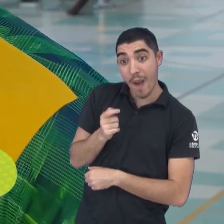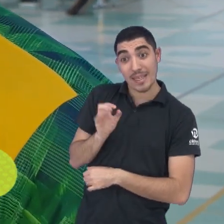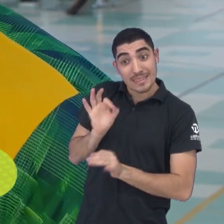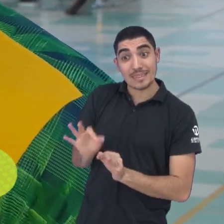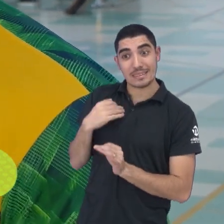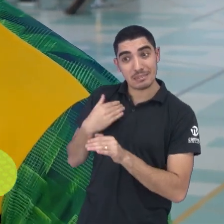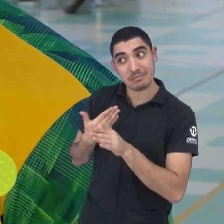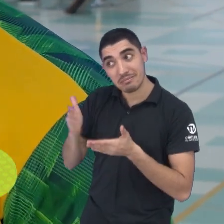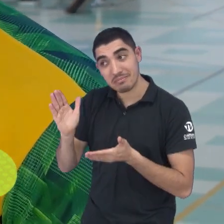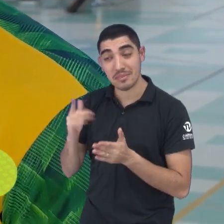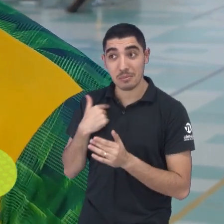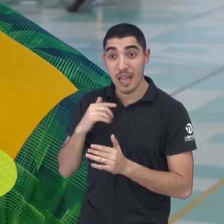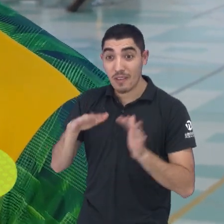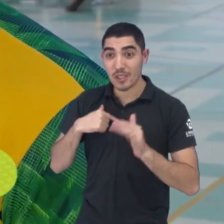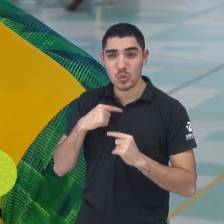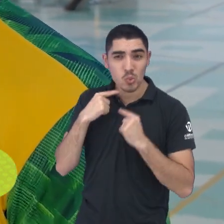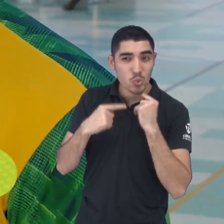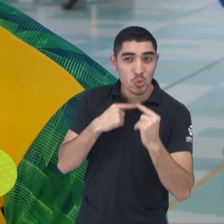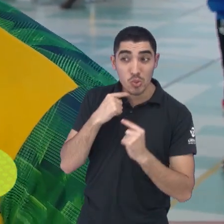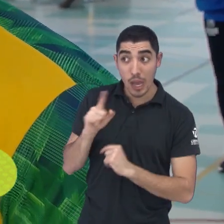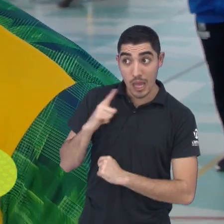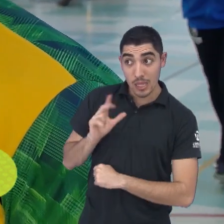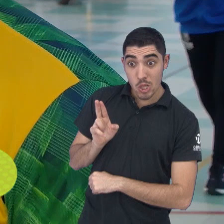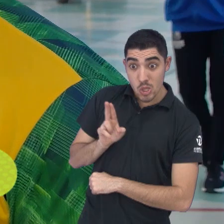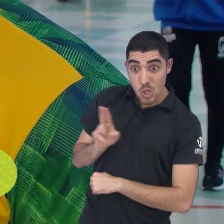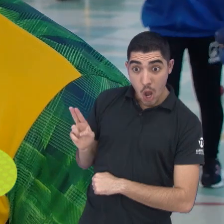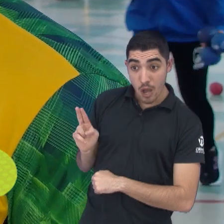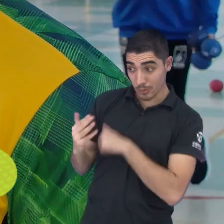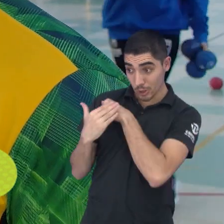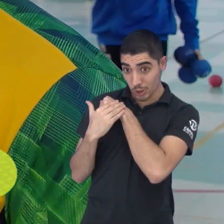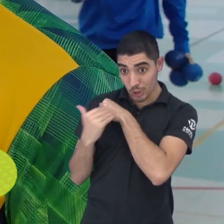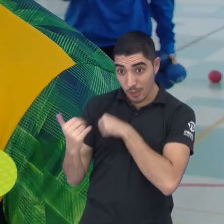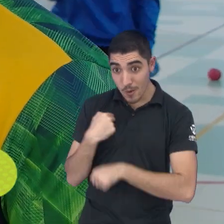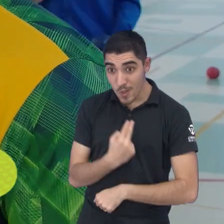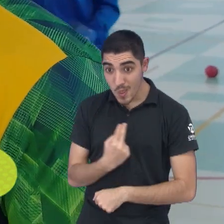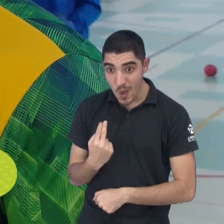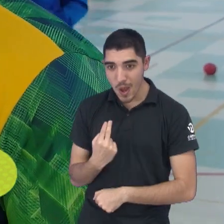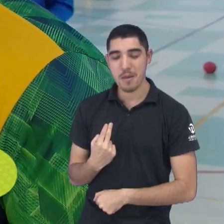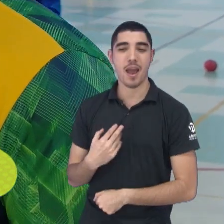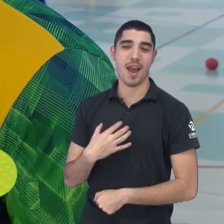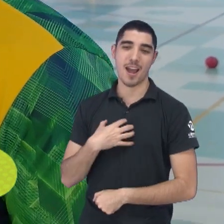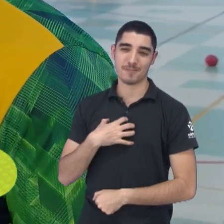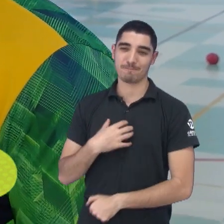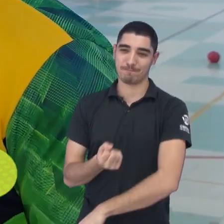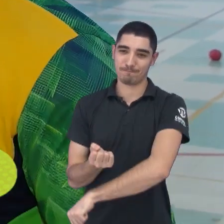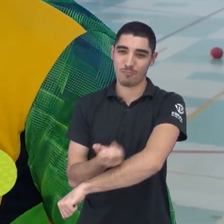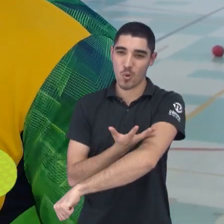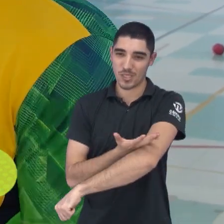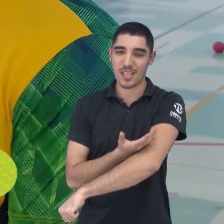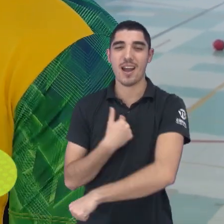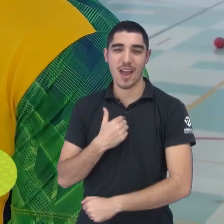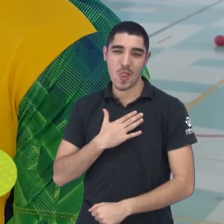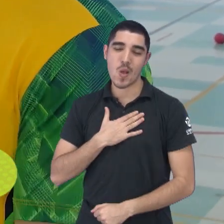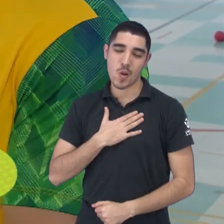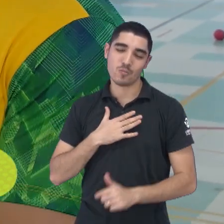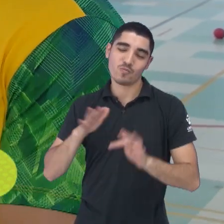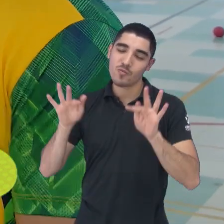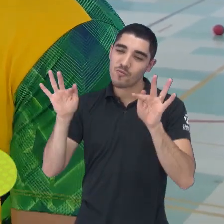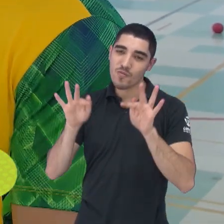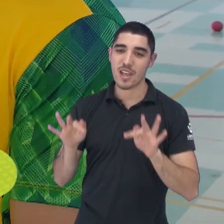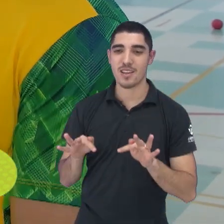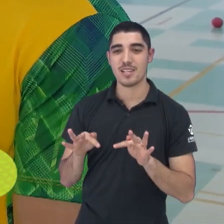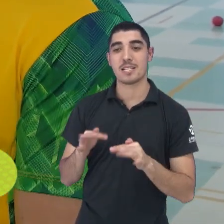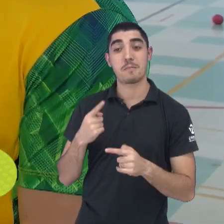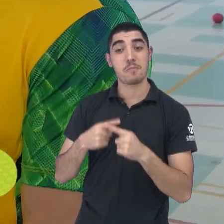final. Então, na hora que vem o nome ali, sai o nome na convocação final ali, é uma emoção e a gente fica, né, muito feliz por estar,